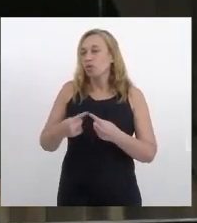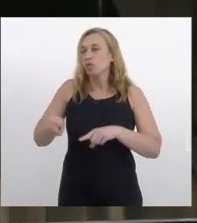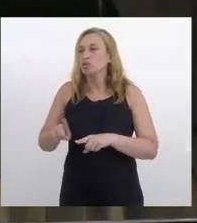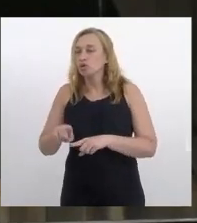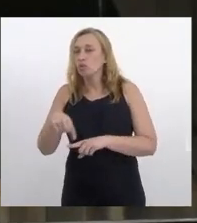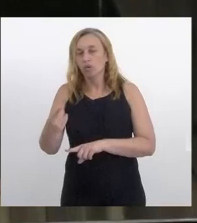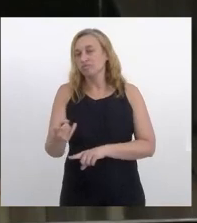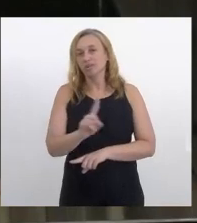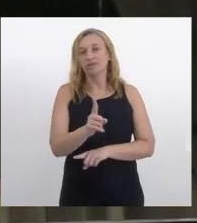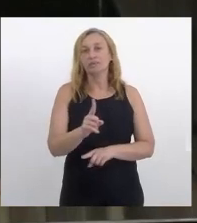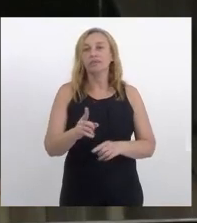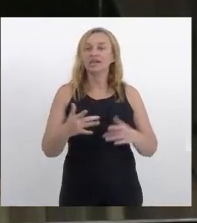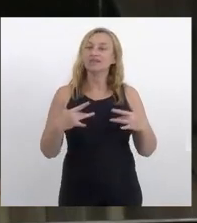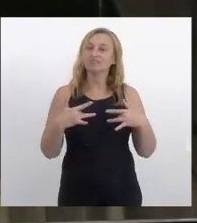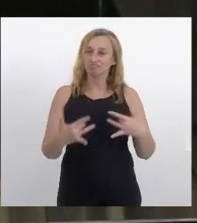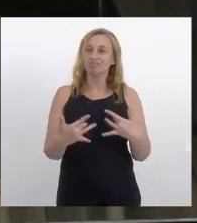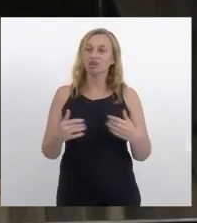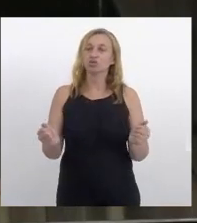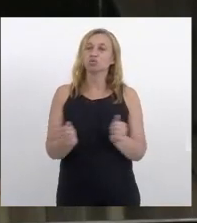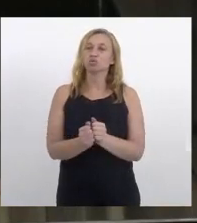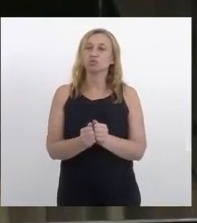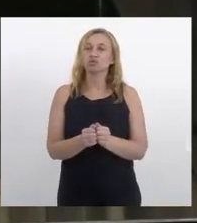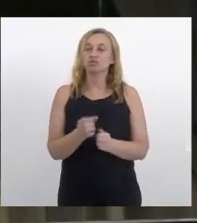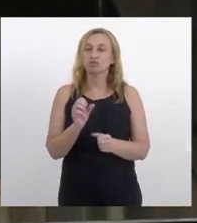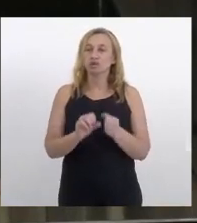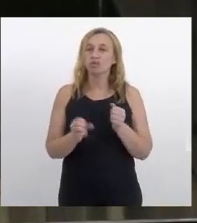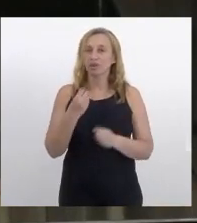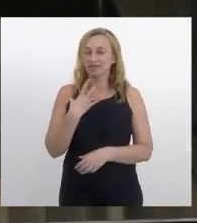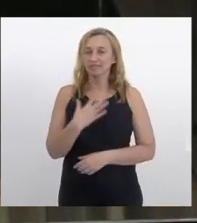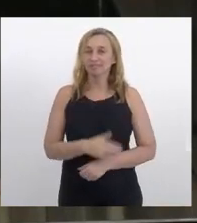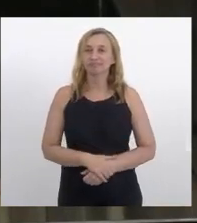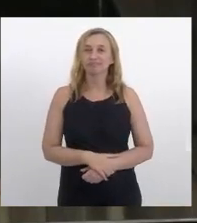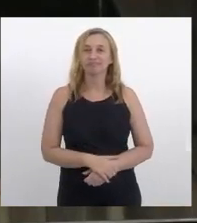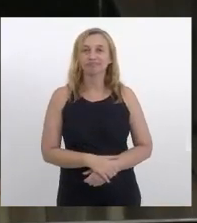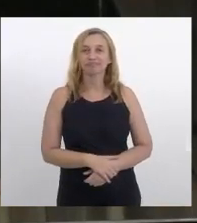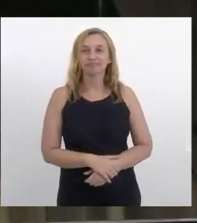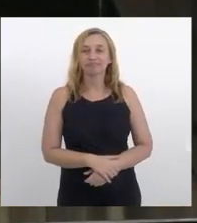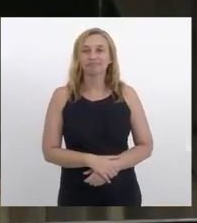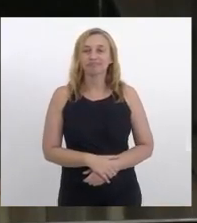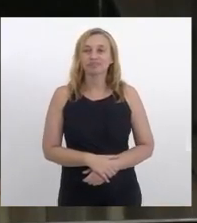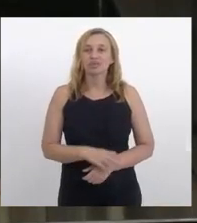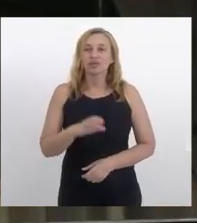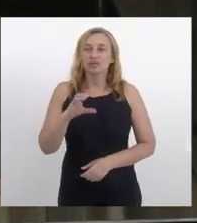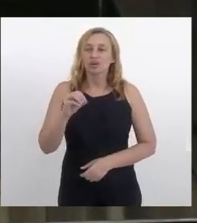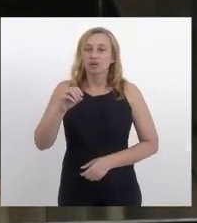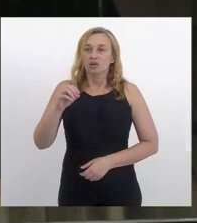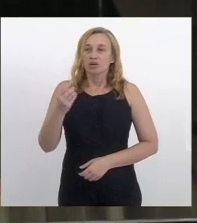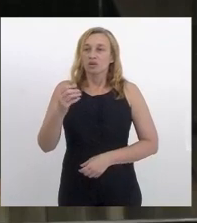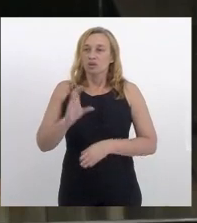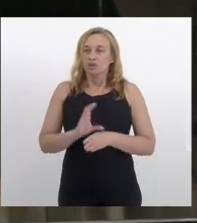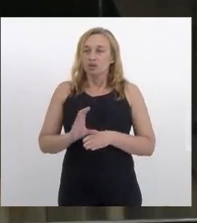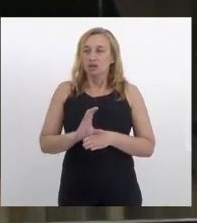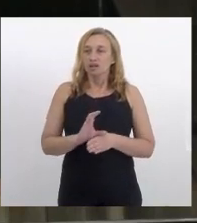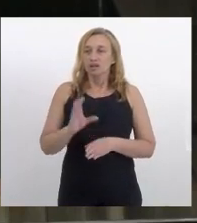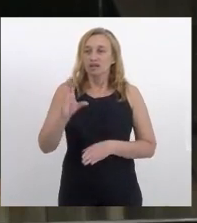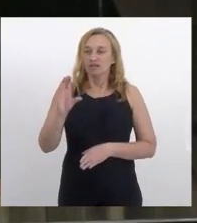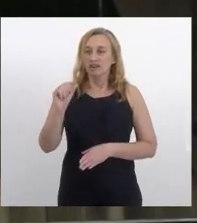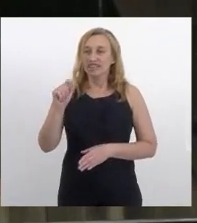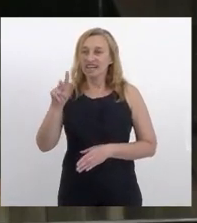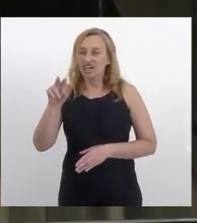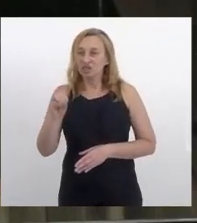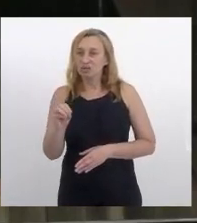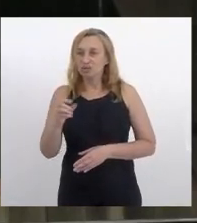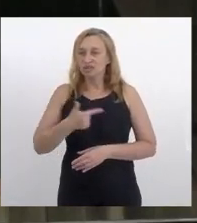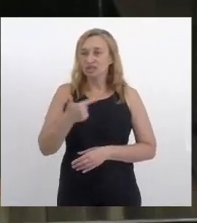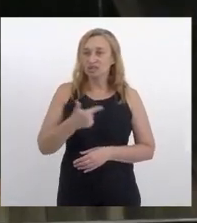juntos e ver como é que nós juntos podemos fazer o bem. Com o Concílio Vaticano II, documento Nostra Aetate, realmente